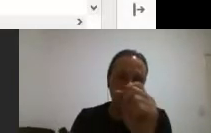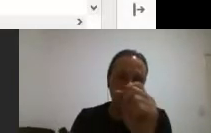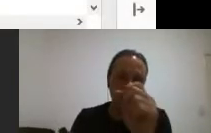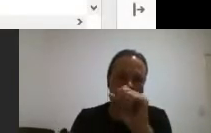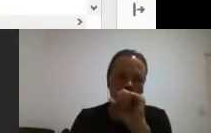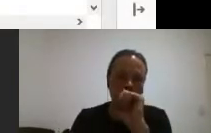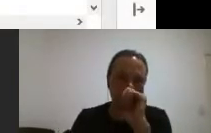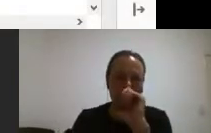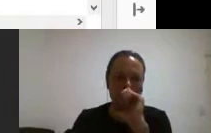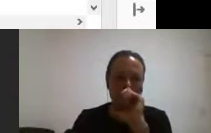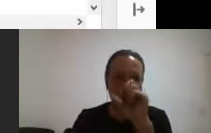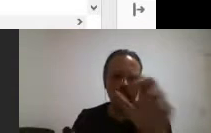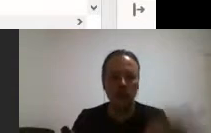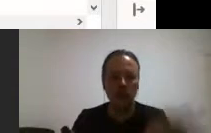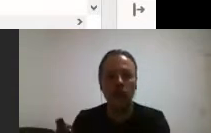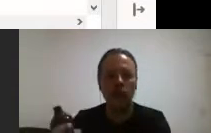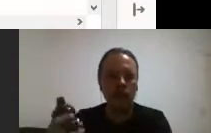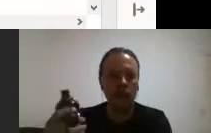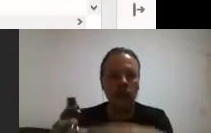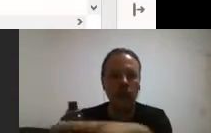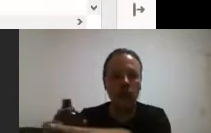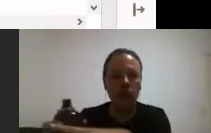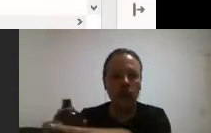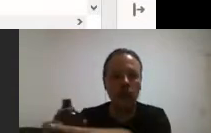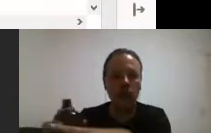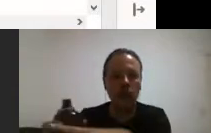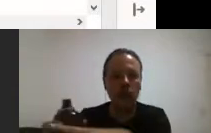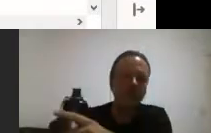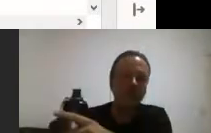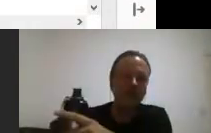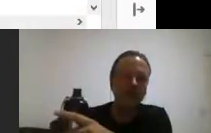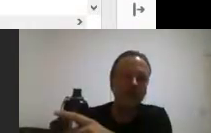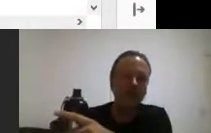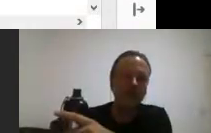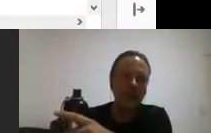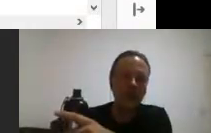aí essa comparação. No modelo conceitual, as entidades,